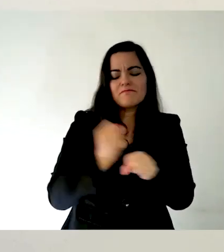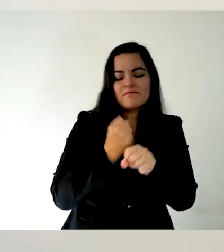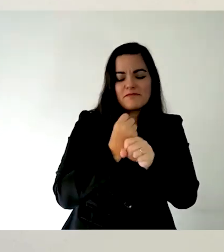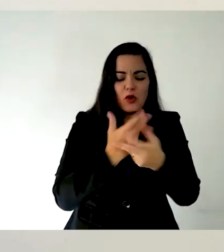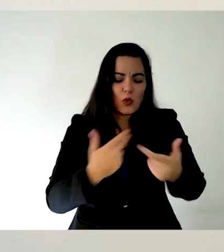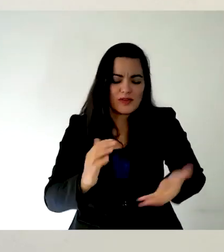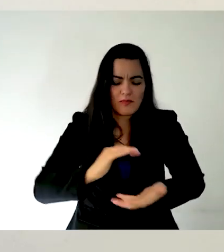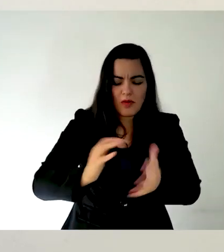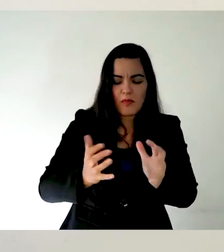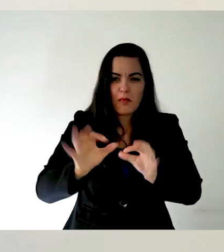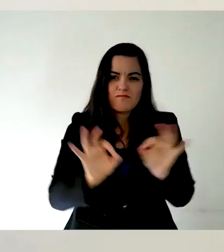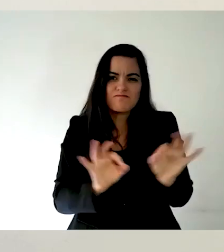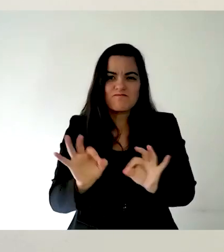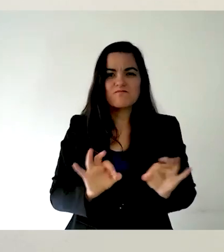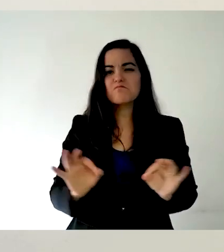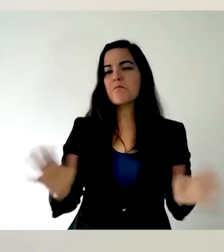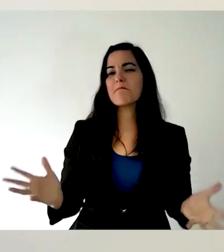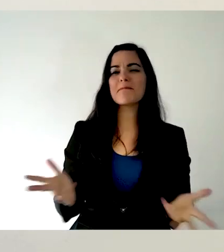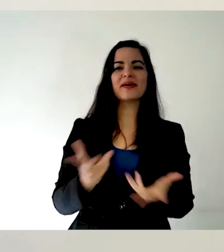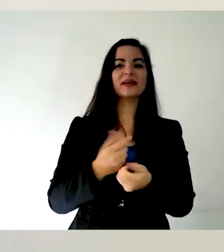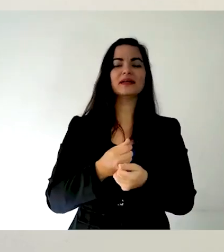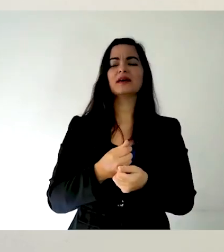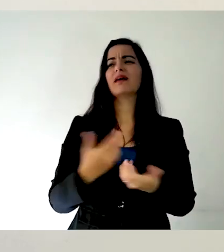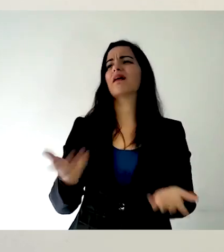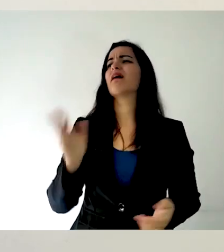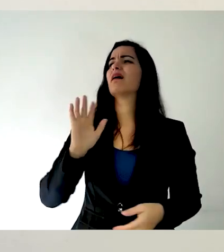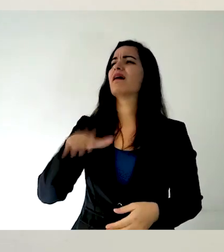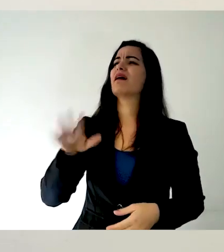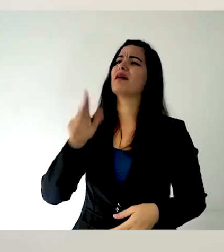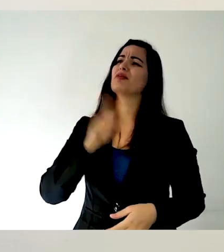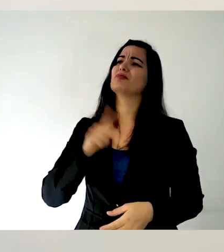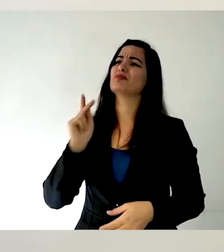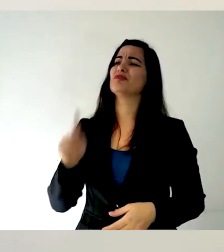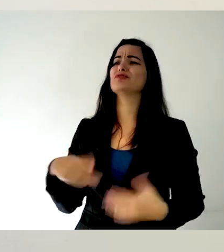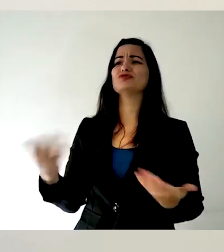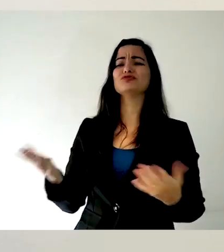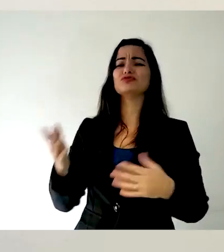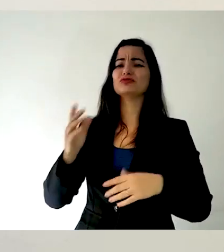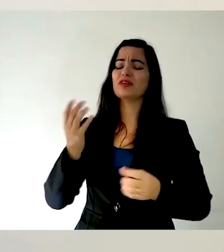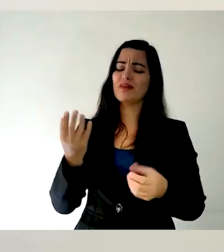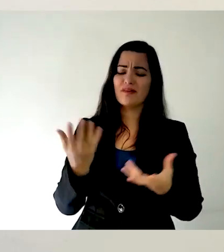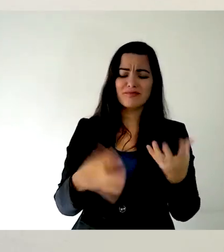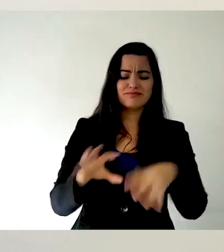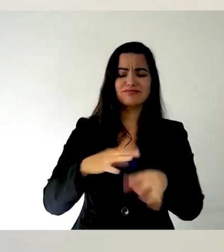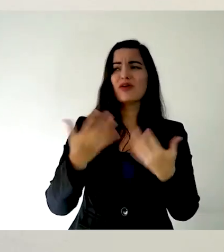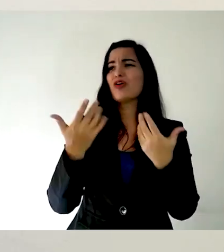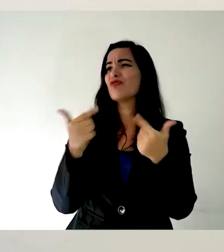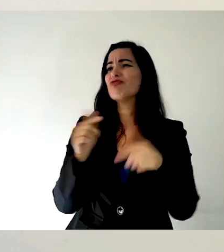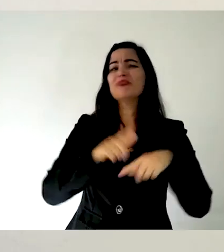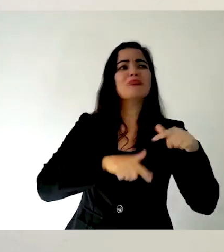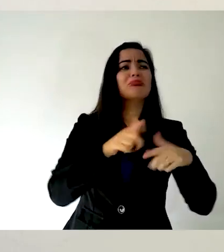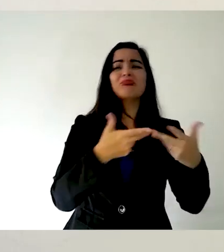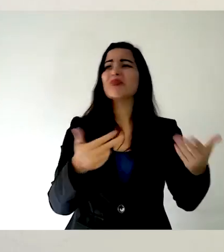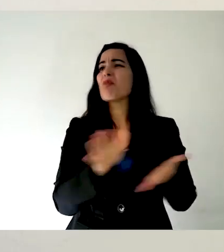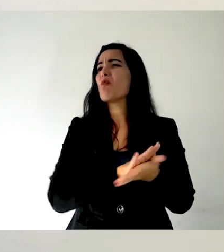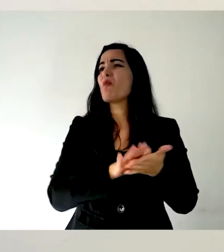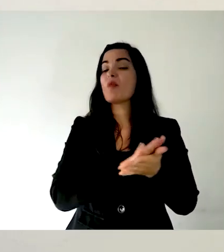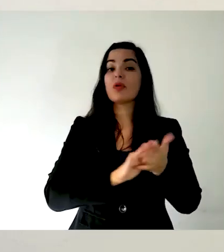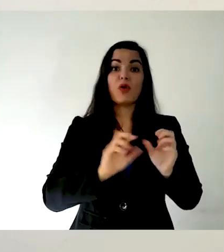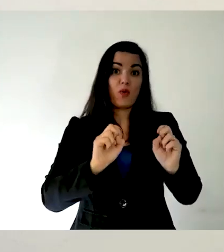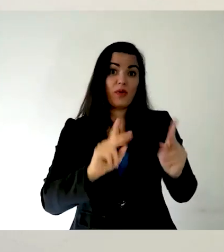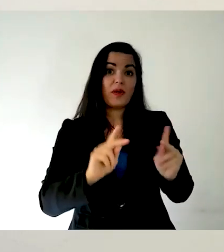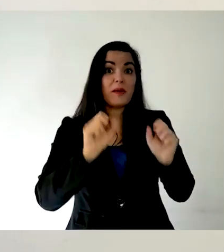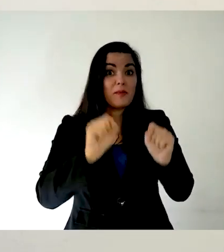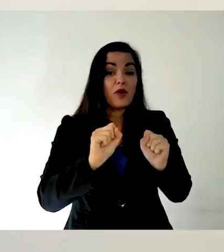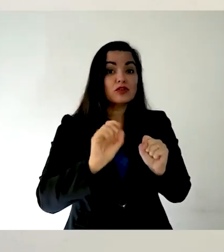construções incríveis. Ai, Pro, eu não quero construir, eu já não tenho mais material aqui em casa. Tudo bem, você pode fazer